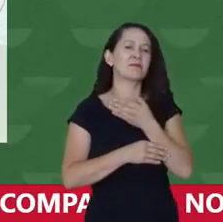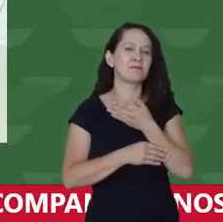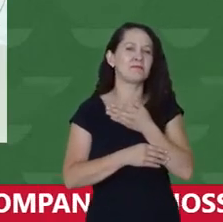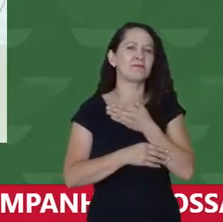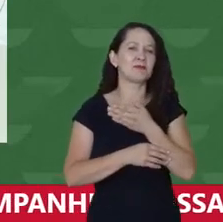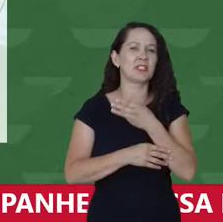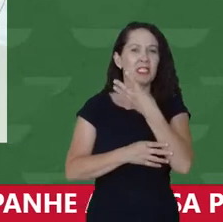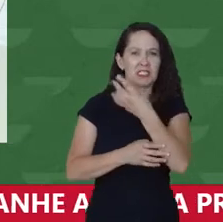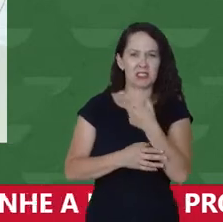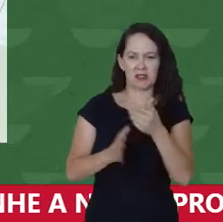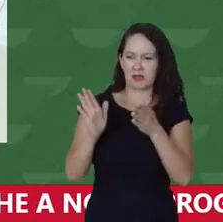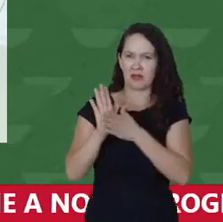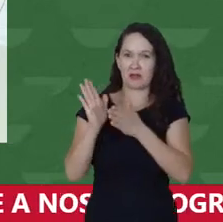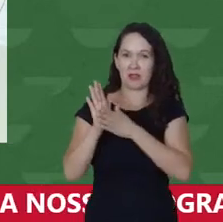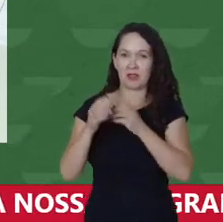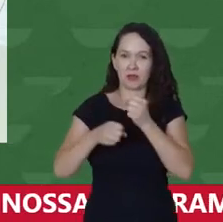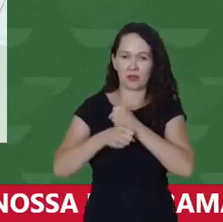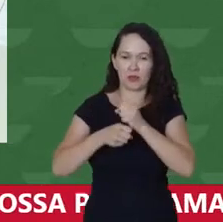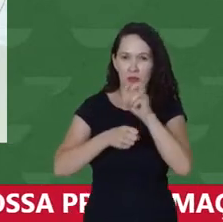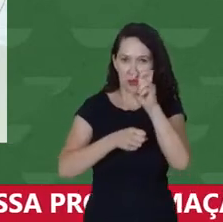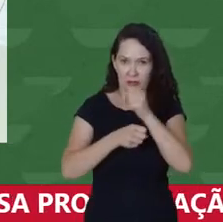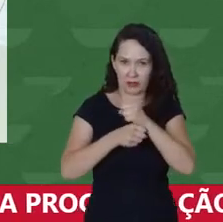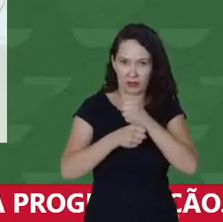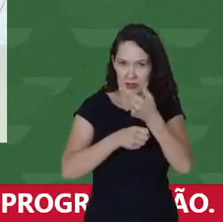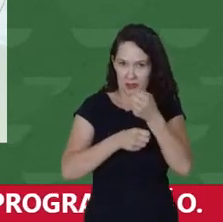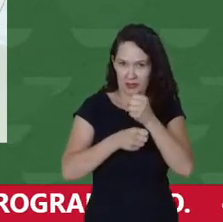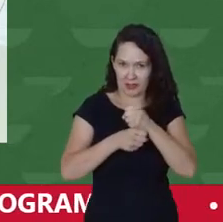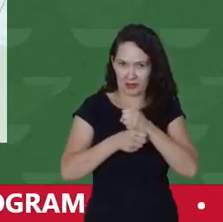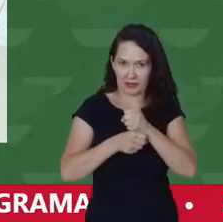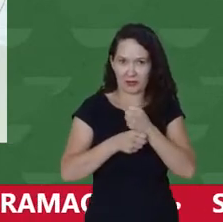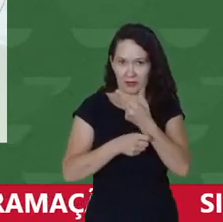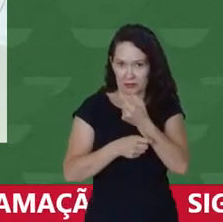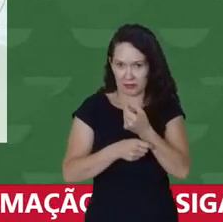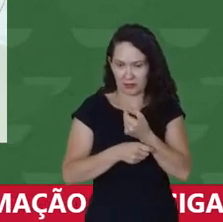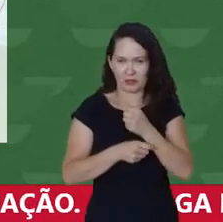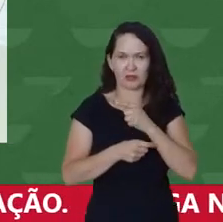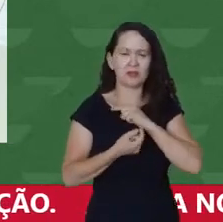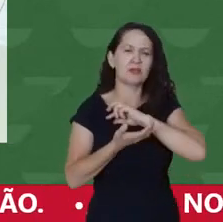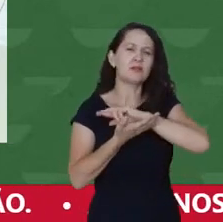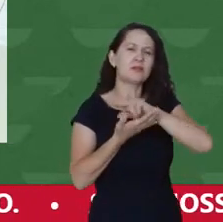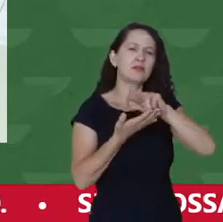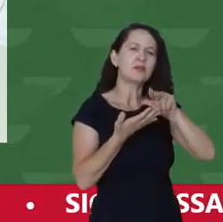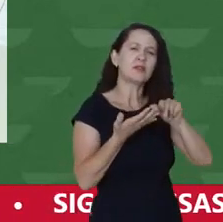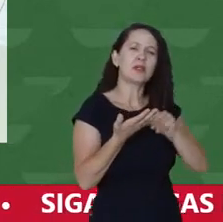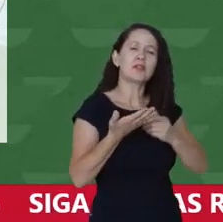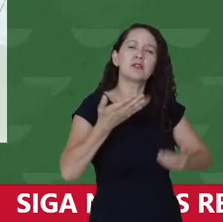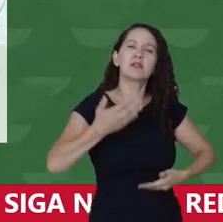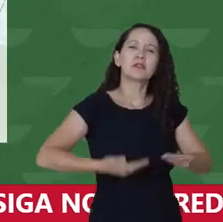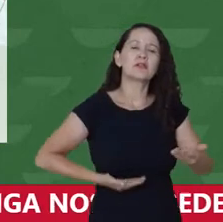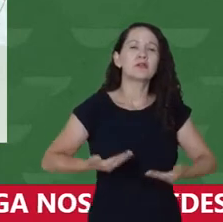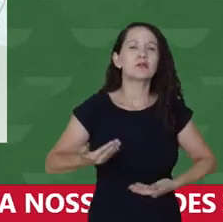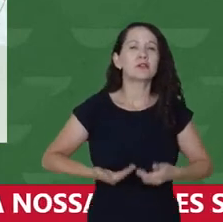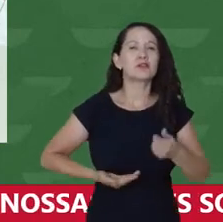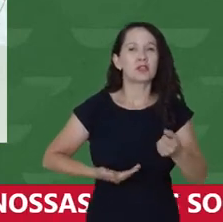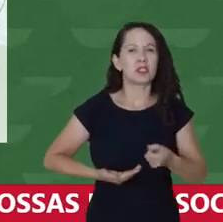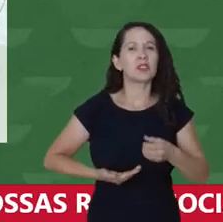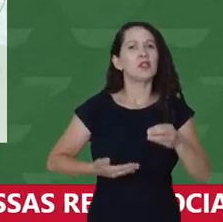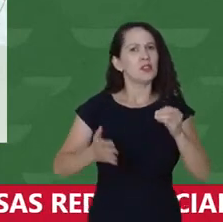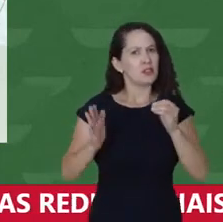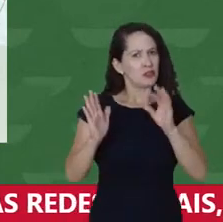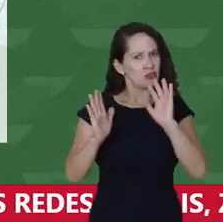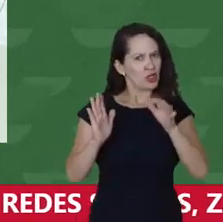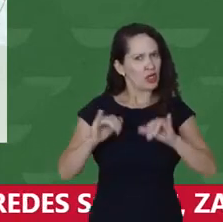que ao longo do tempo, nos últimos 5 anos, 10 anos, 20 anos, nós temos inúmeros casos de servidores que foram punidos.